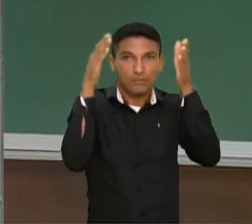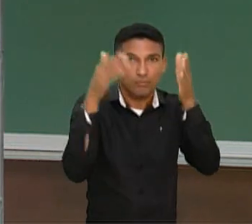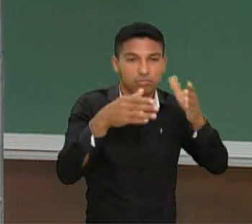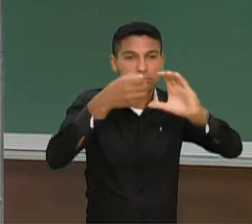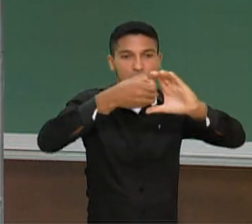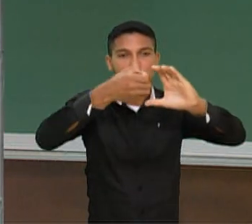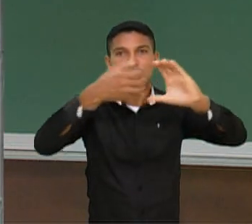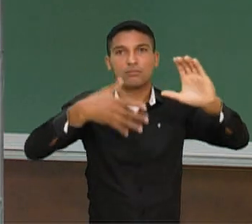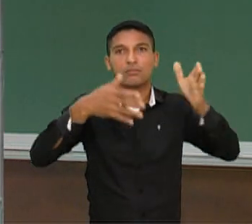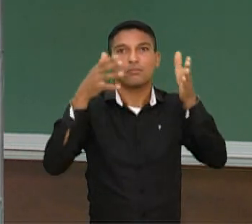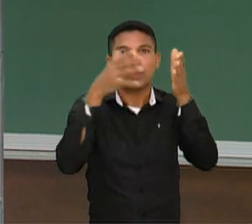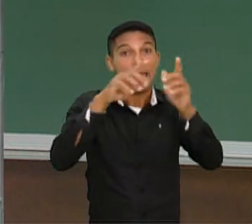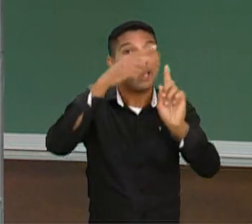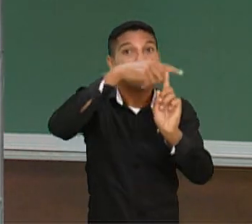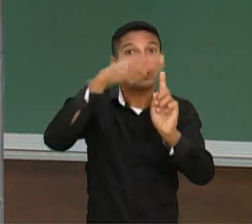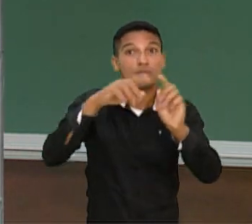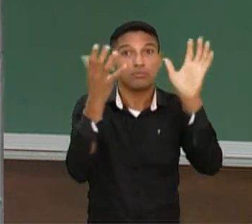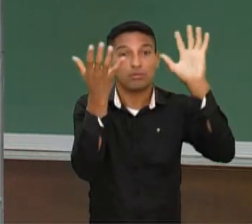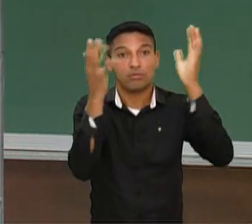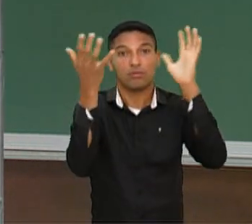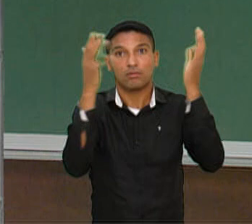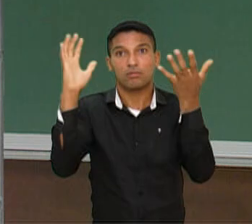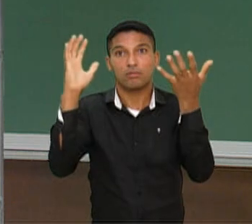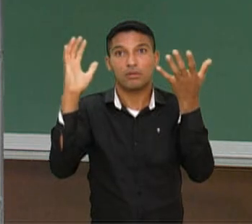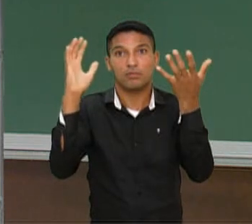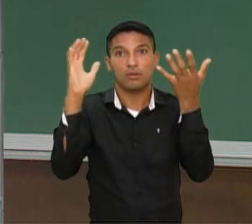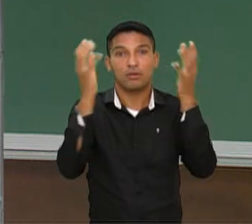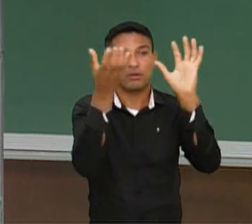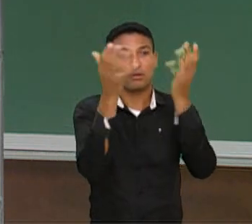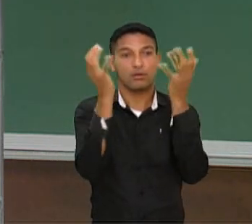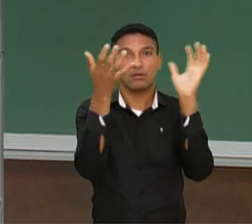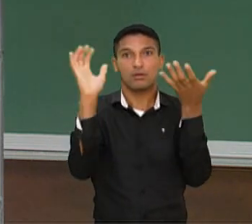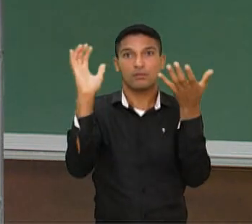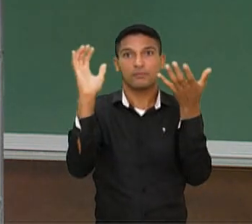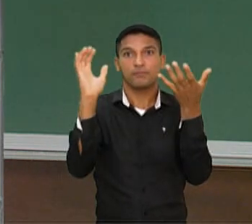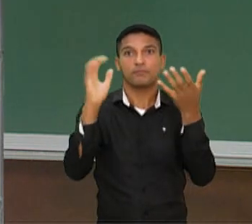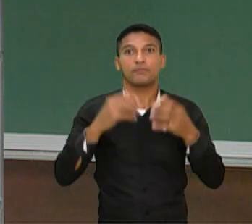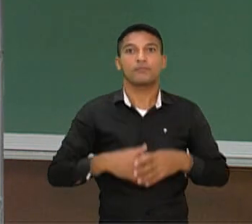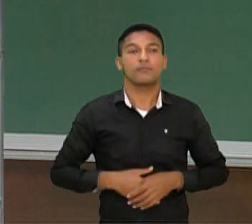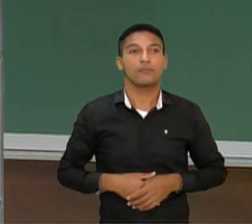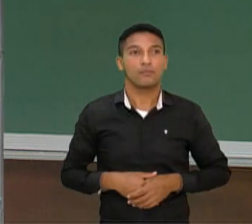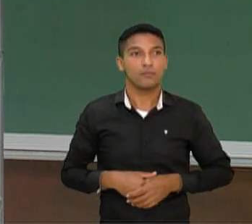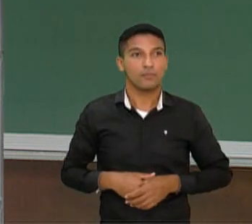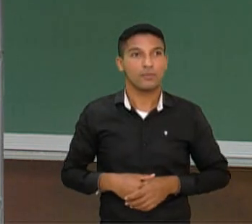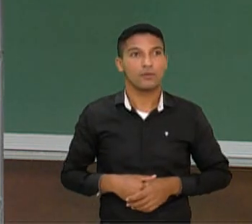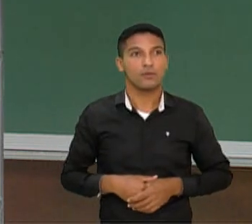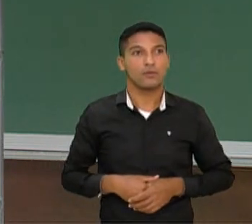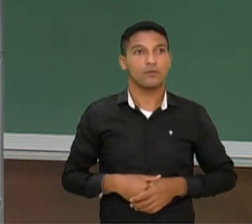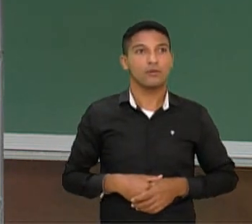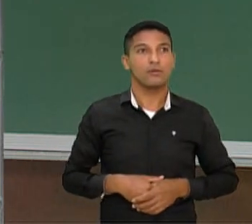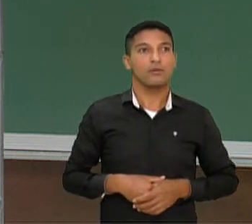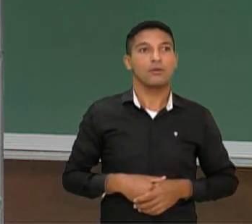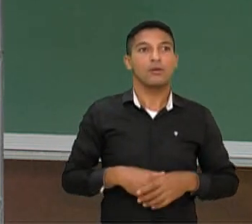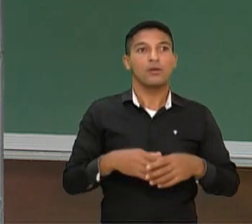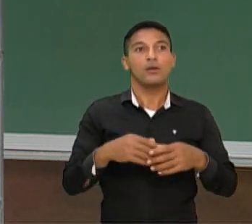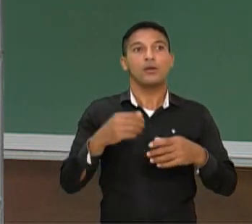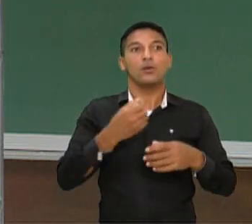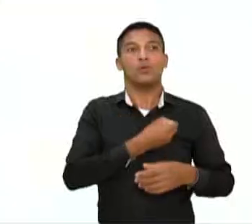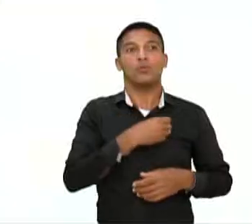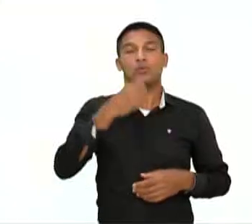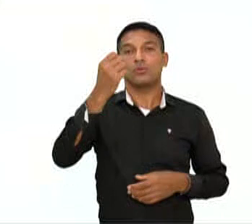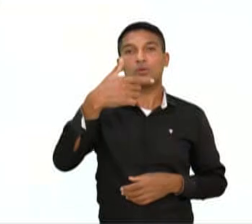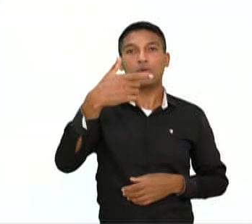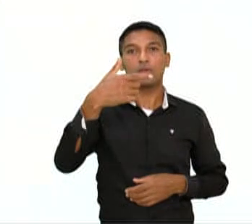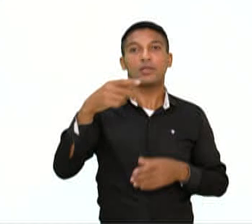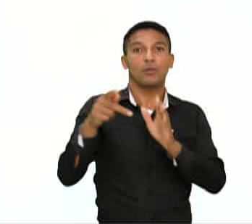o nosso tipo climático, o número 2 identifica-se falando pela distribuição de